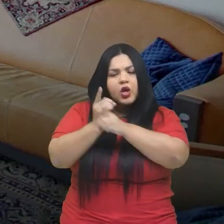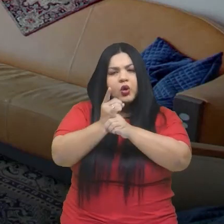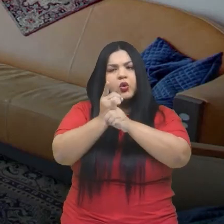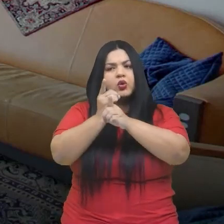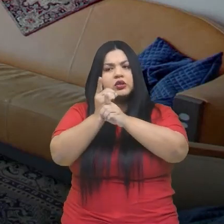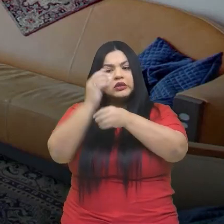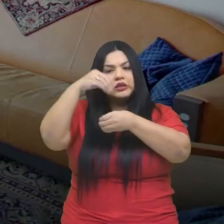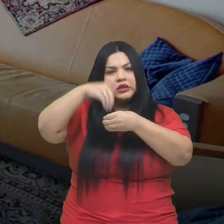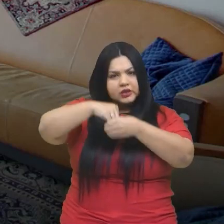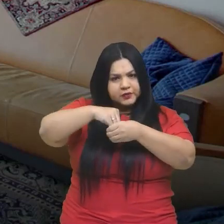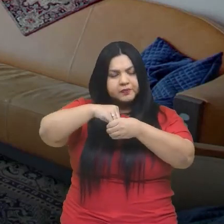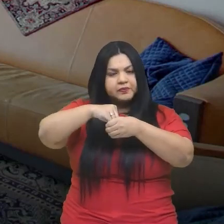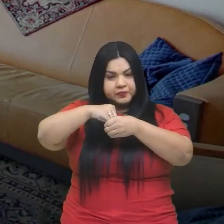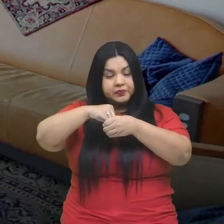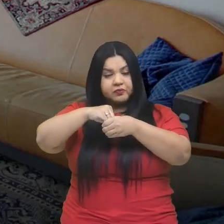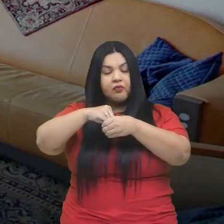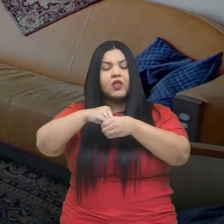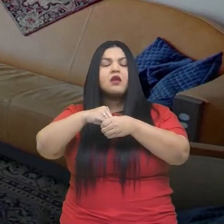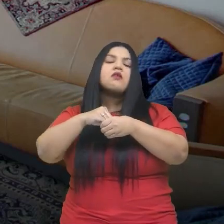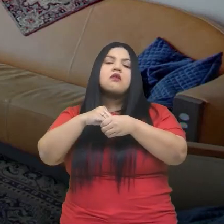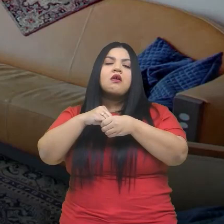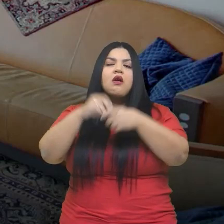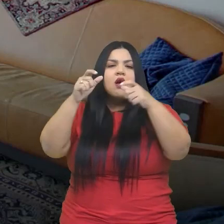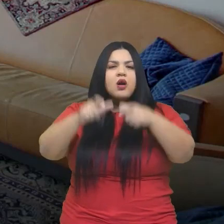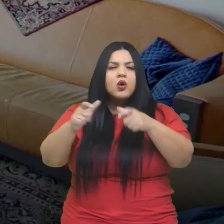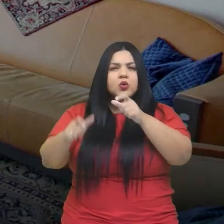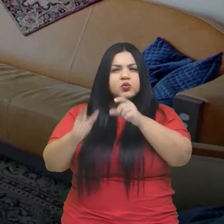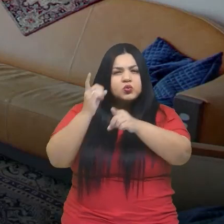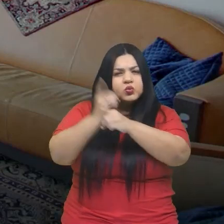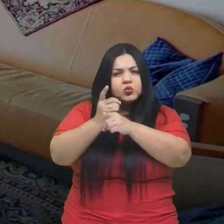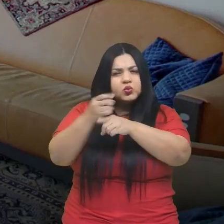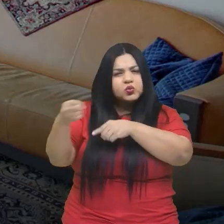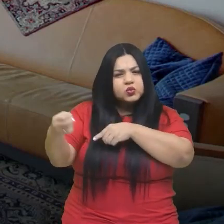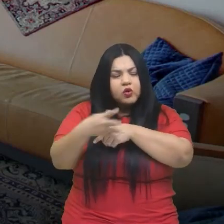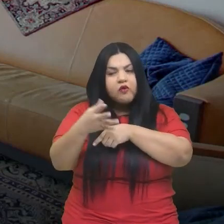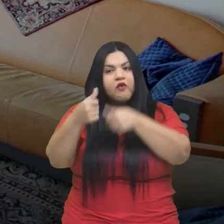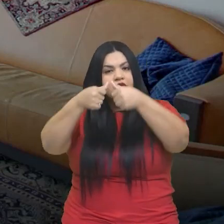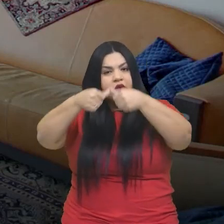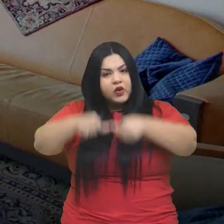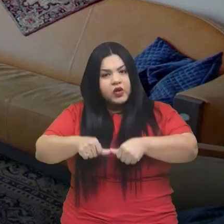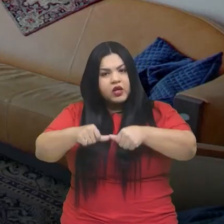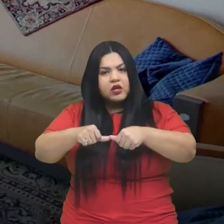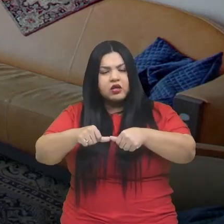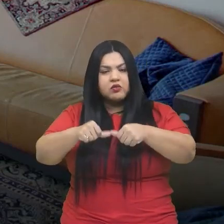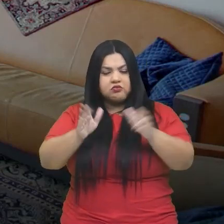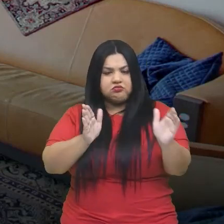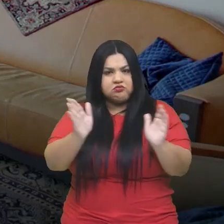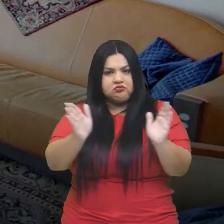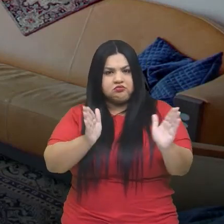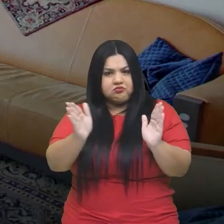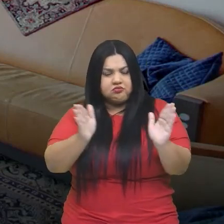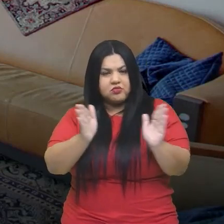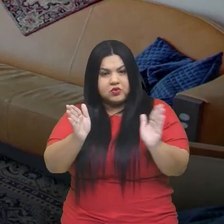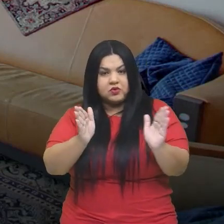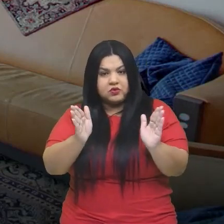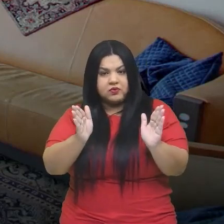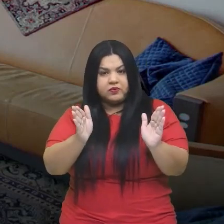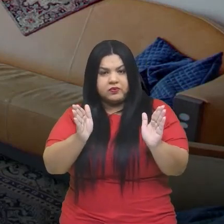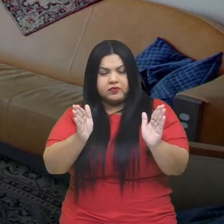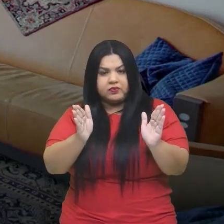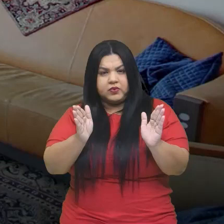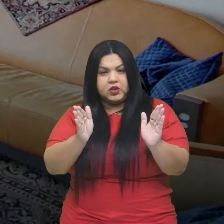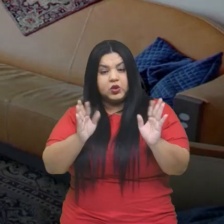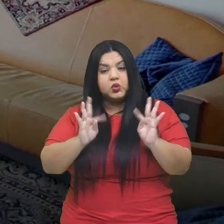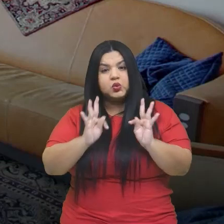Amsterdã, um bairro novo de casas, e ficou lá, né, entre esse período. E eram